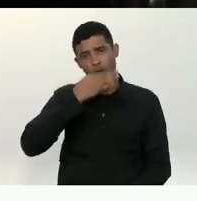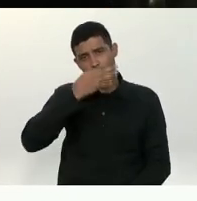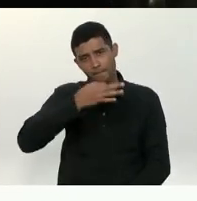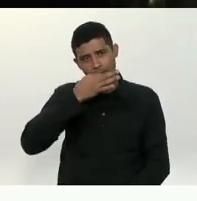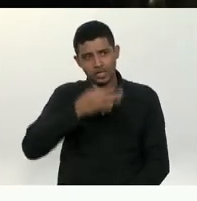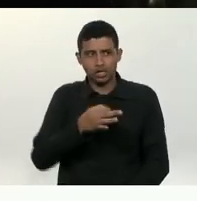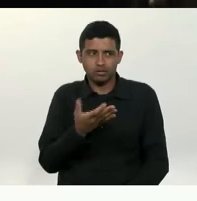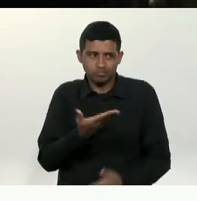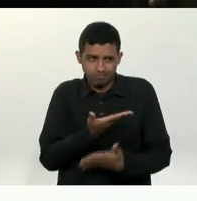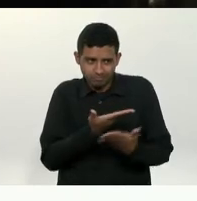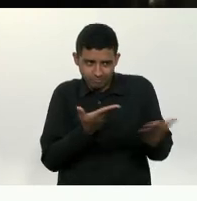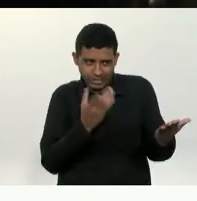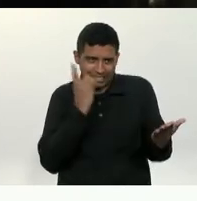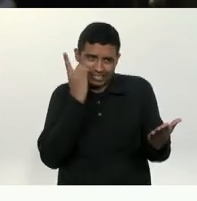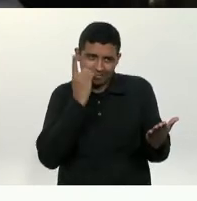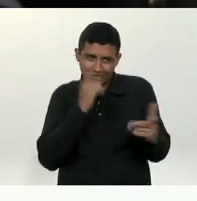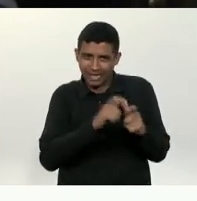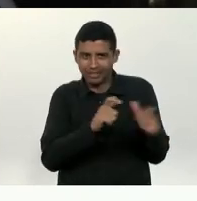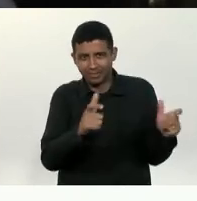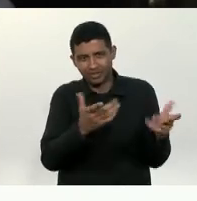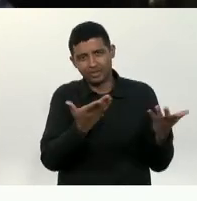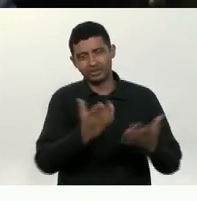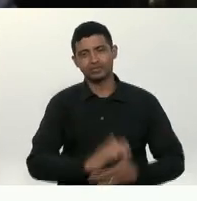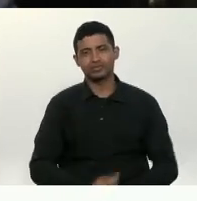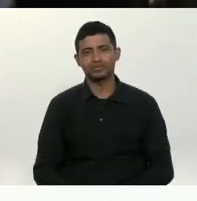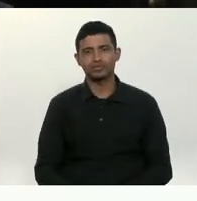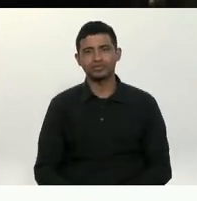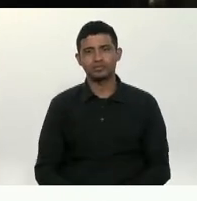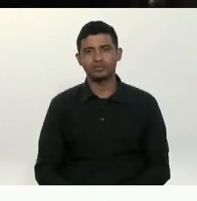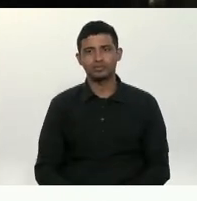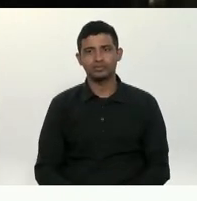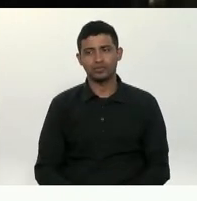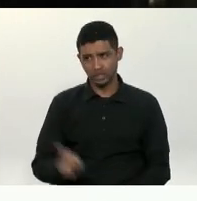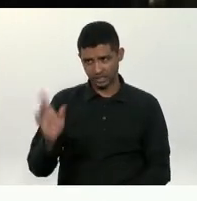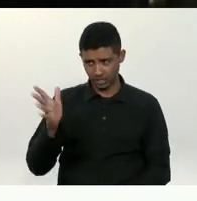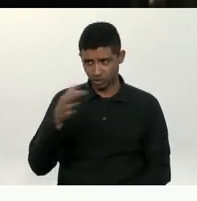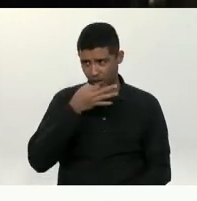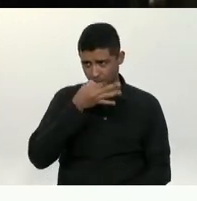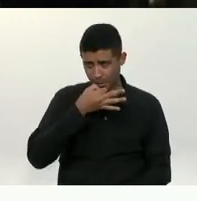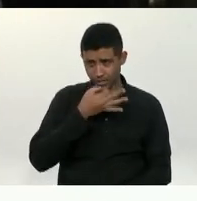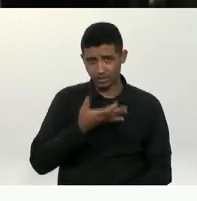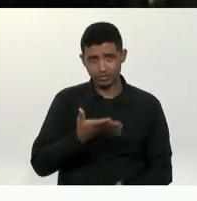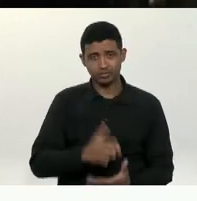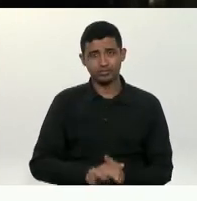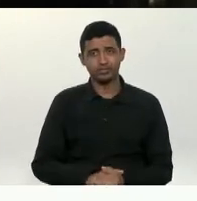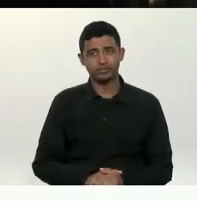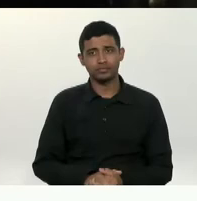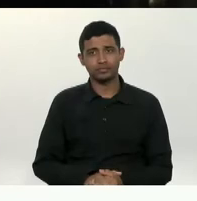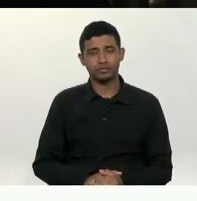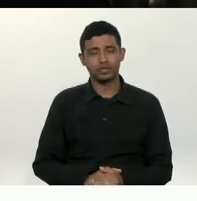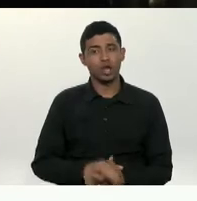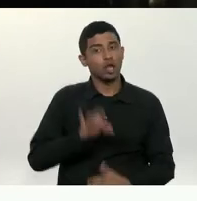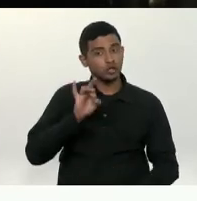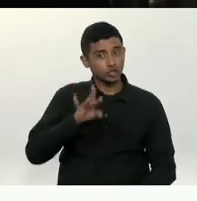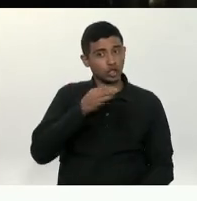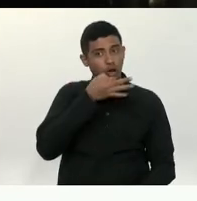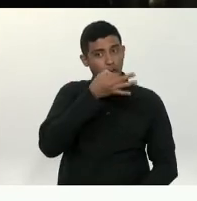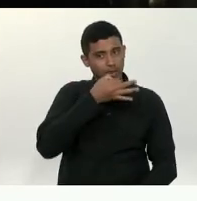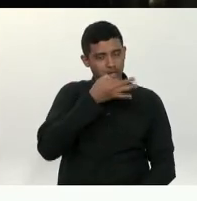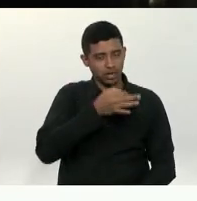maioria dos deputados. A senhoria já deu a opinião. Agora, é uma opinião, então